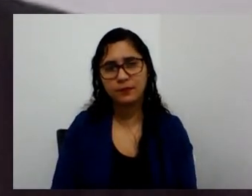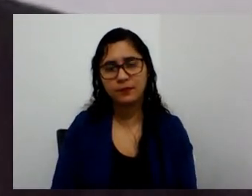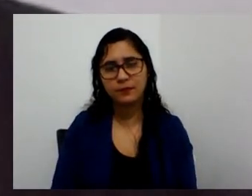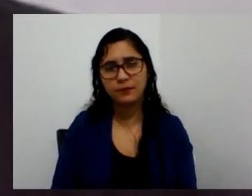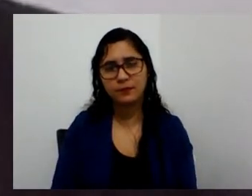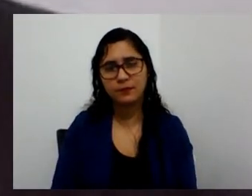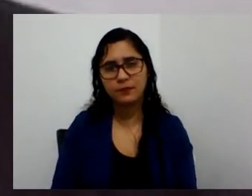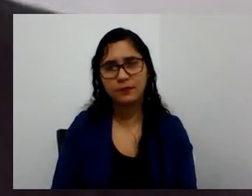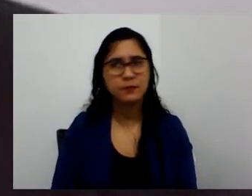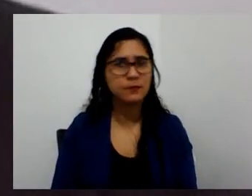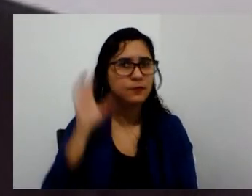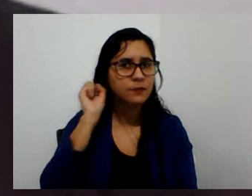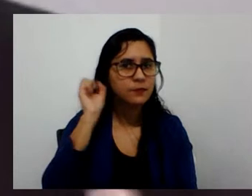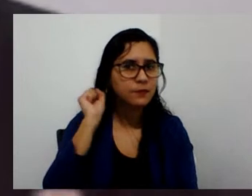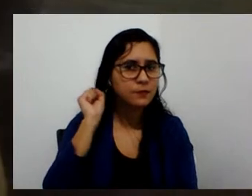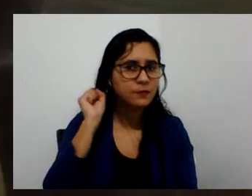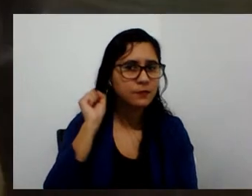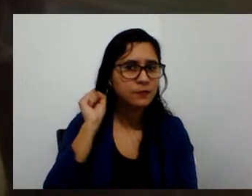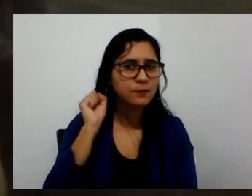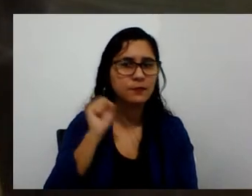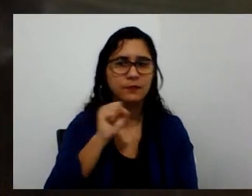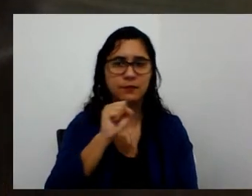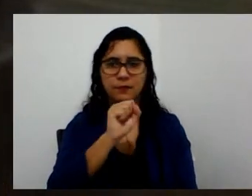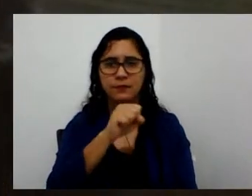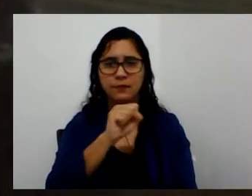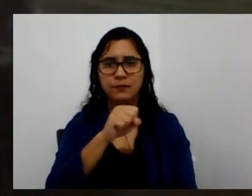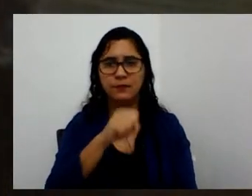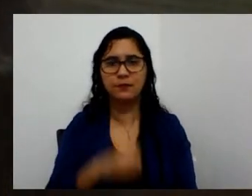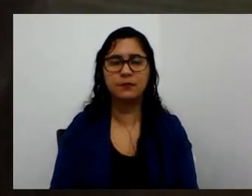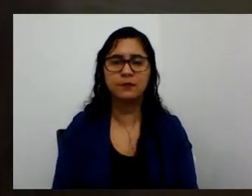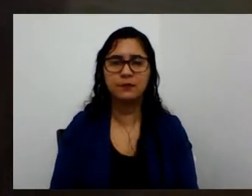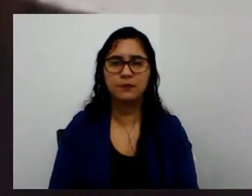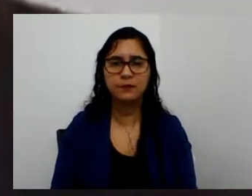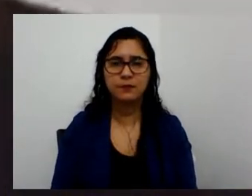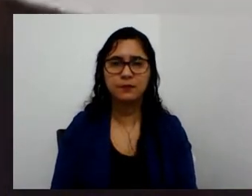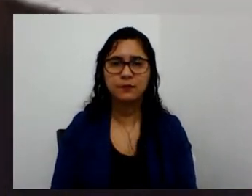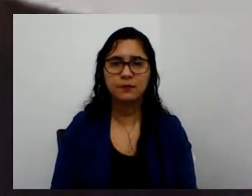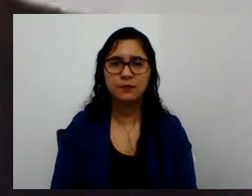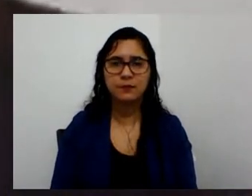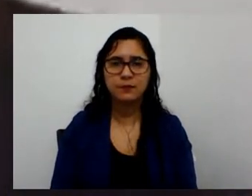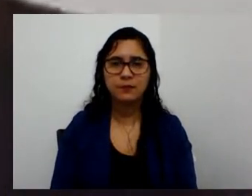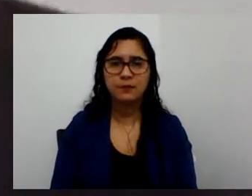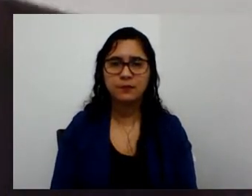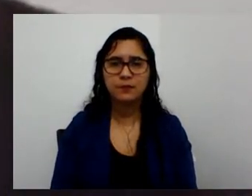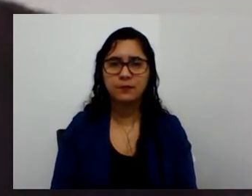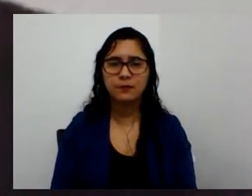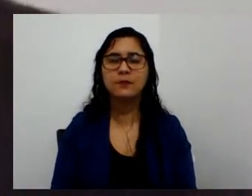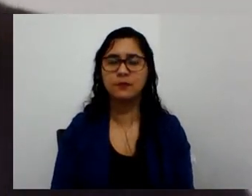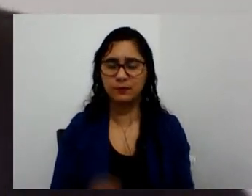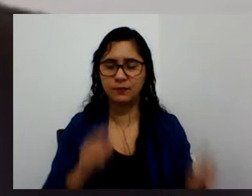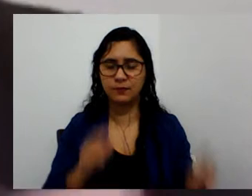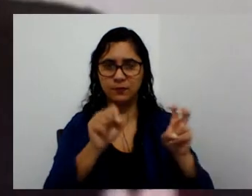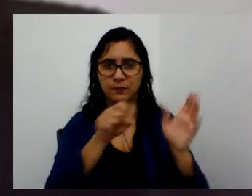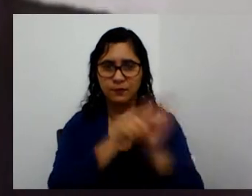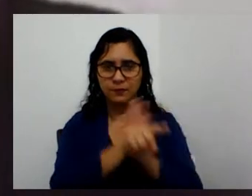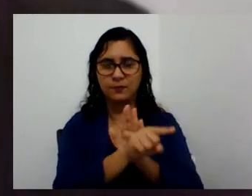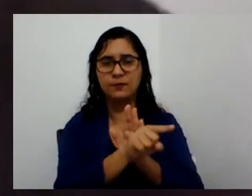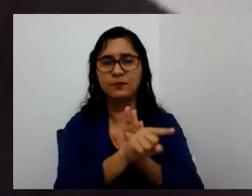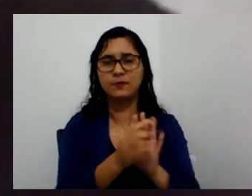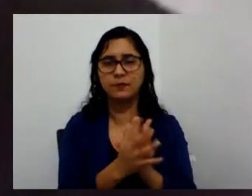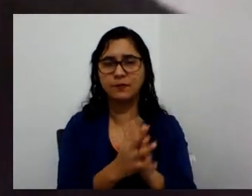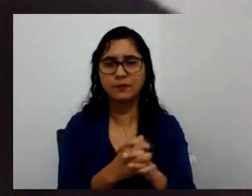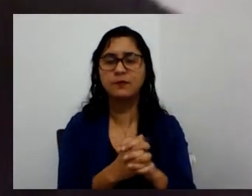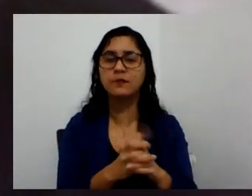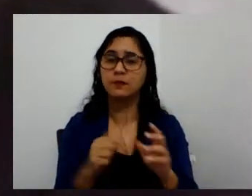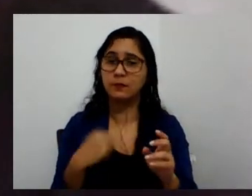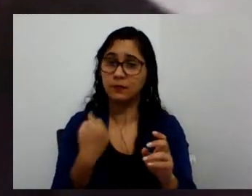está me ouvindo? Sim, sim, pode falar. Parado. Agora, ok. Então, voltando para a pergunta, né? A gente considera